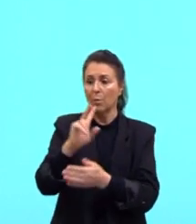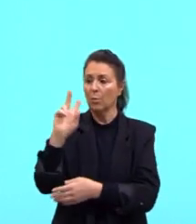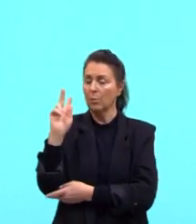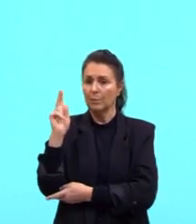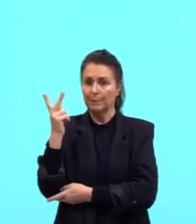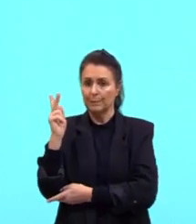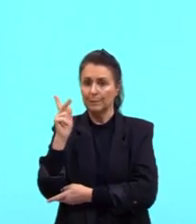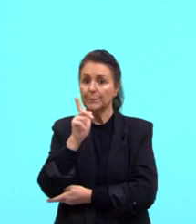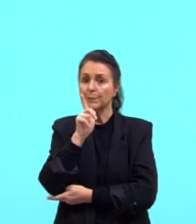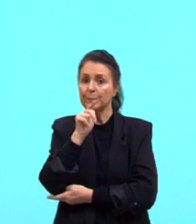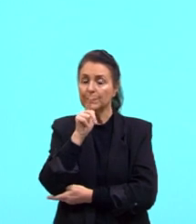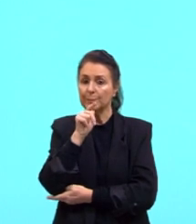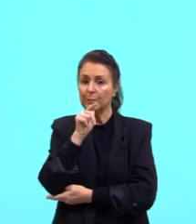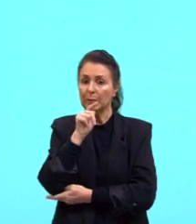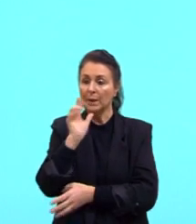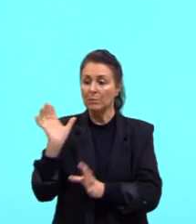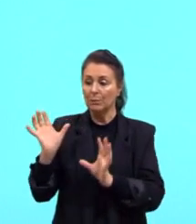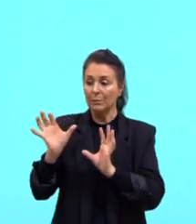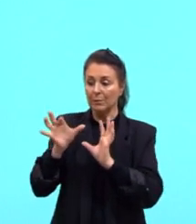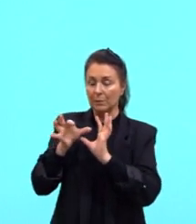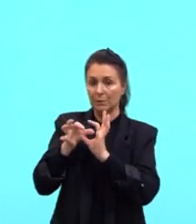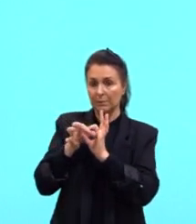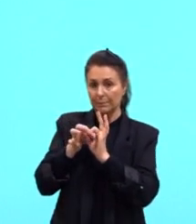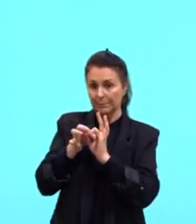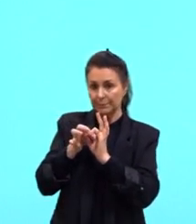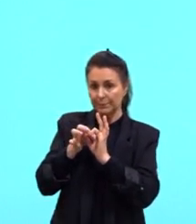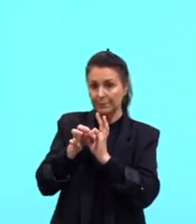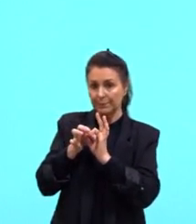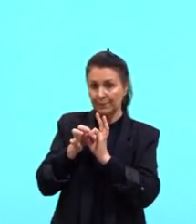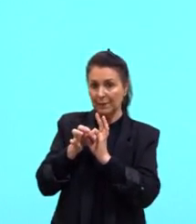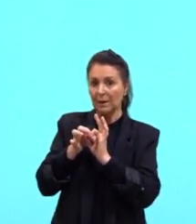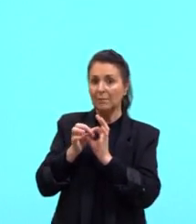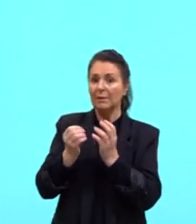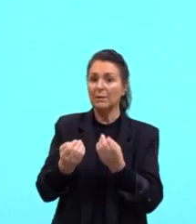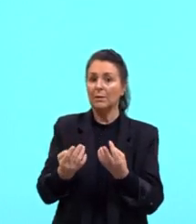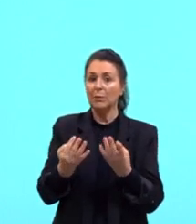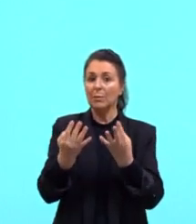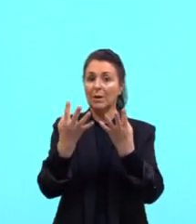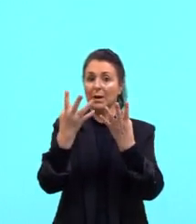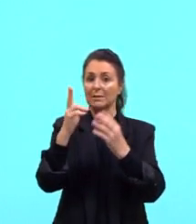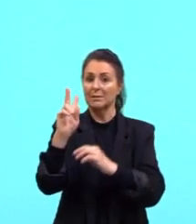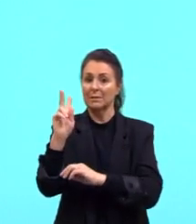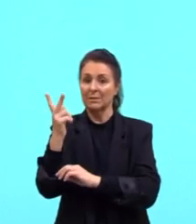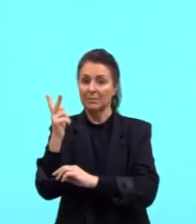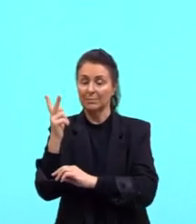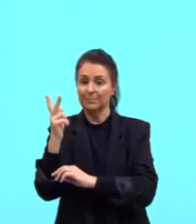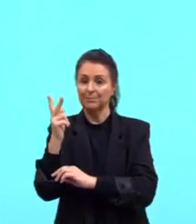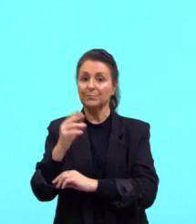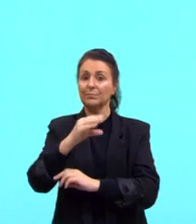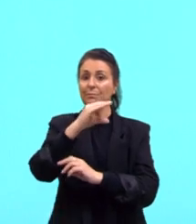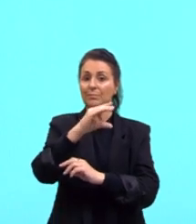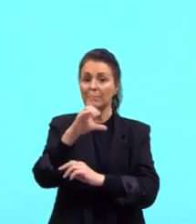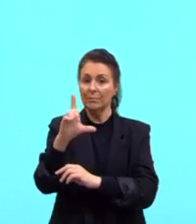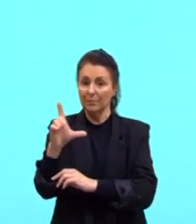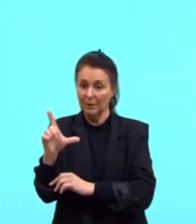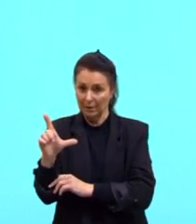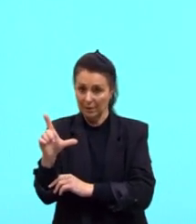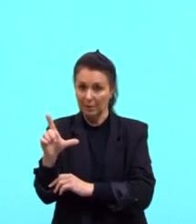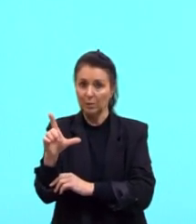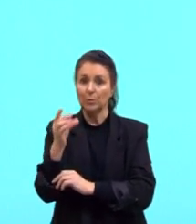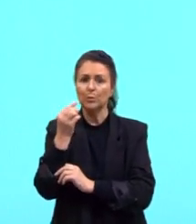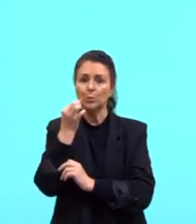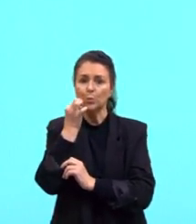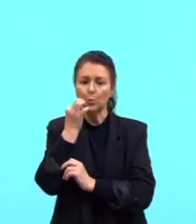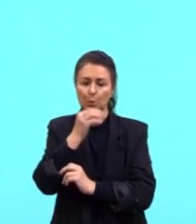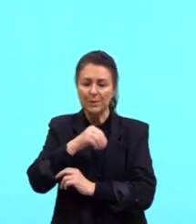hidrogênios da água eles vão se ligar tá E vão formar o gás hidrogênio os khloros do cloreto de sódio